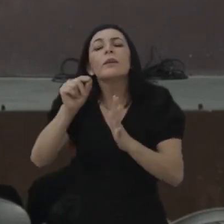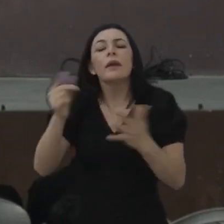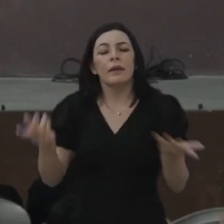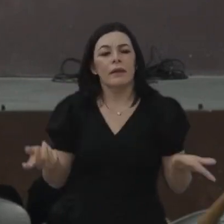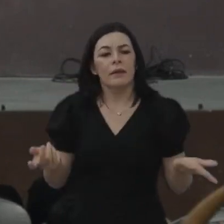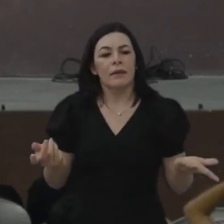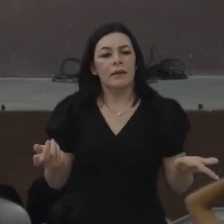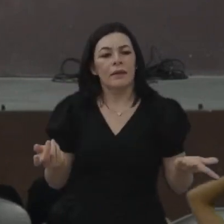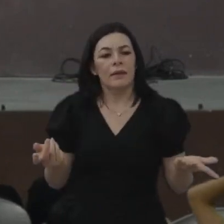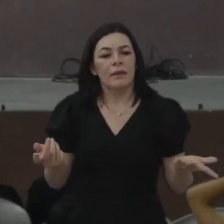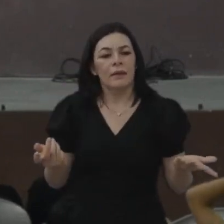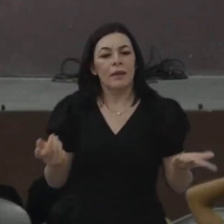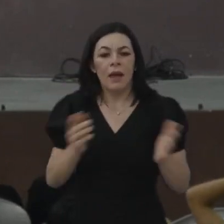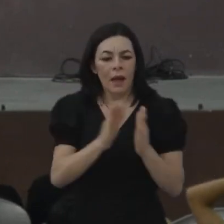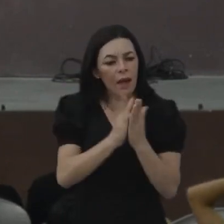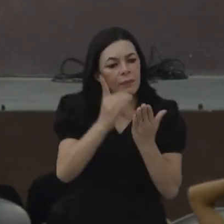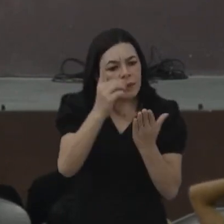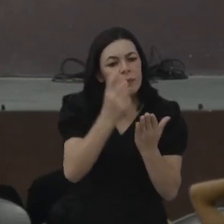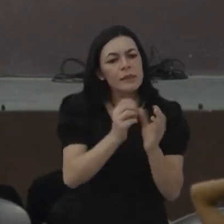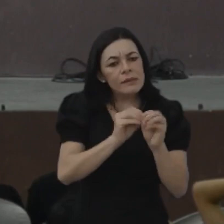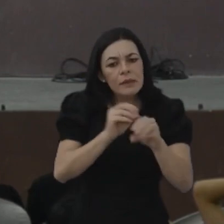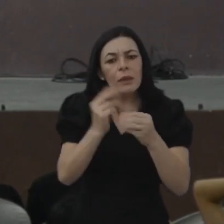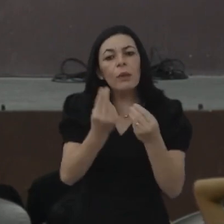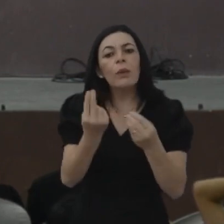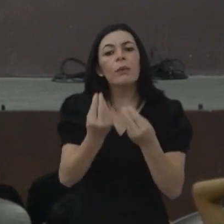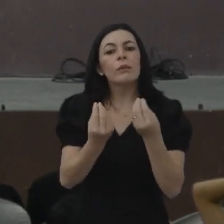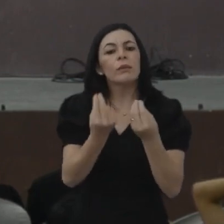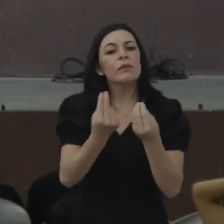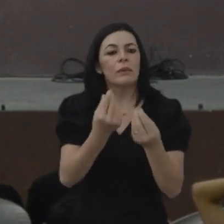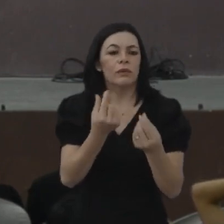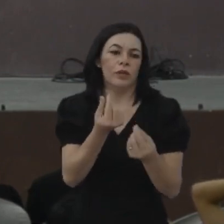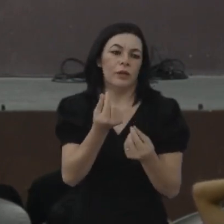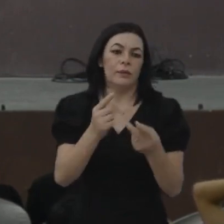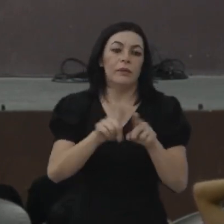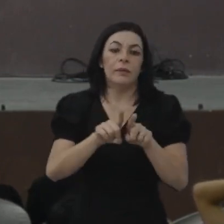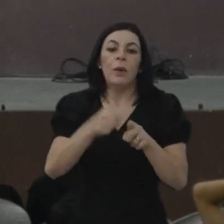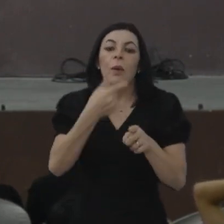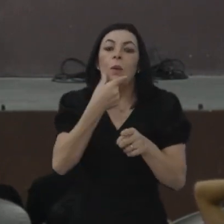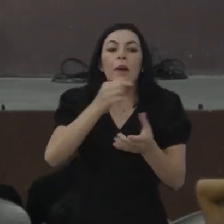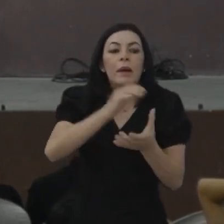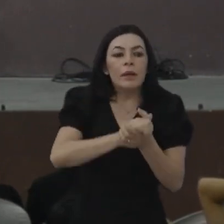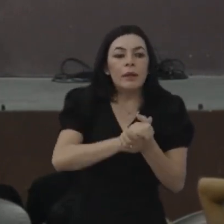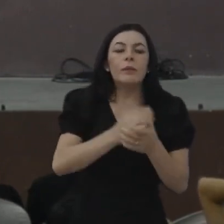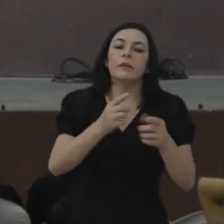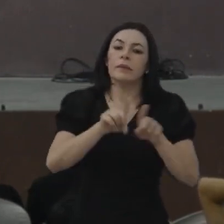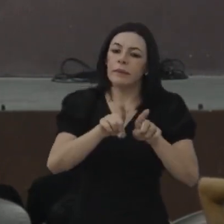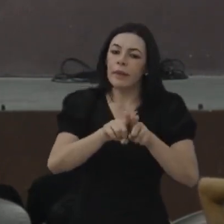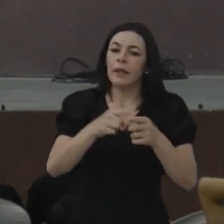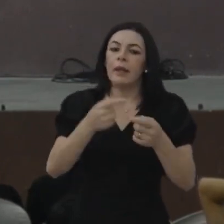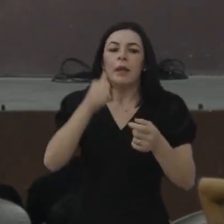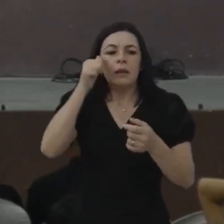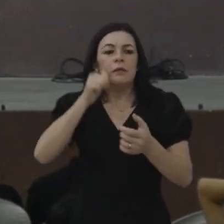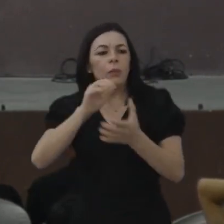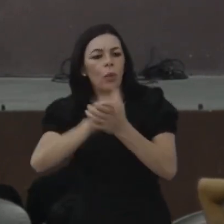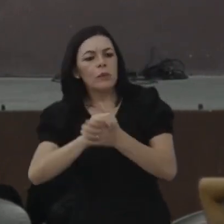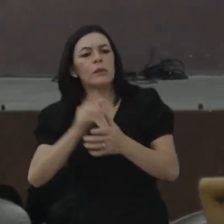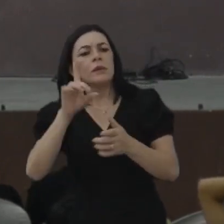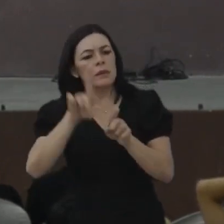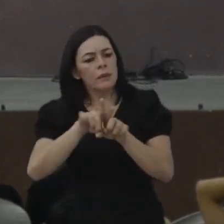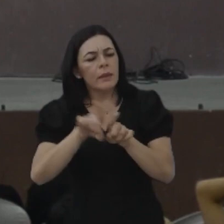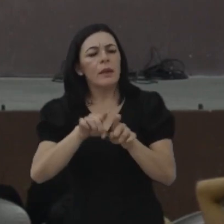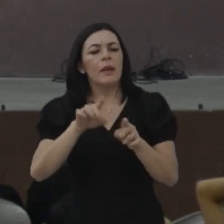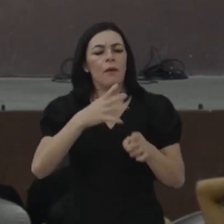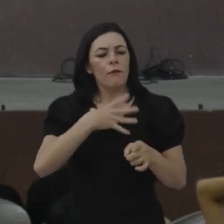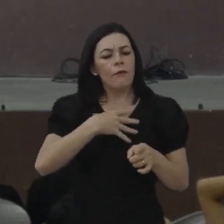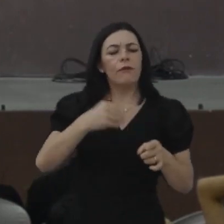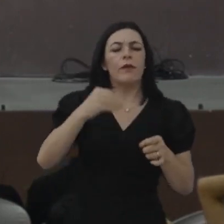o cristão? A Bíblia nos ensina como usá-lo. A Bíblia nos ensina como ser maridos. A Bíblia nos ensina como ser esposa. A Bíblia nos ensina como ser